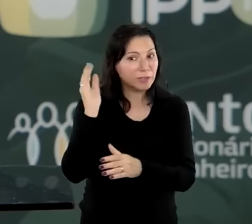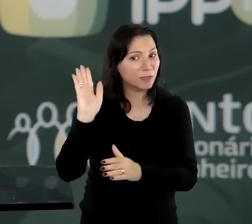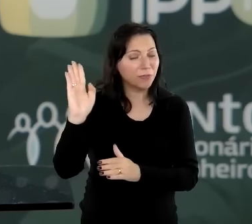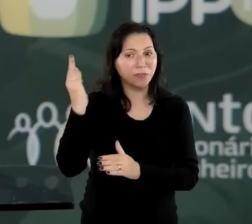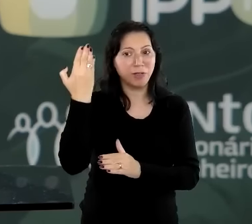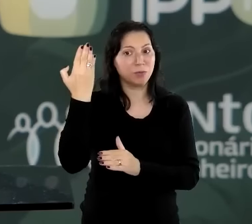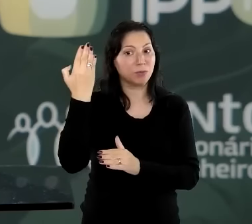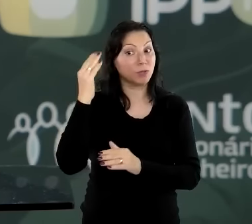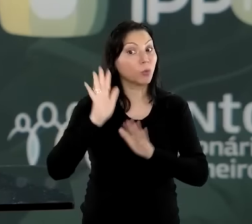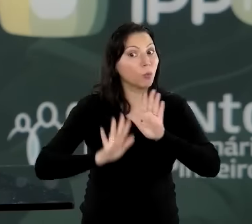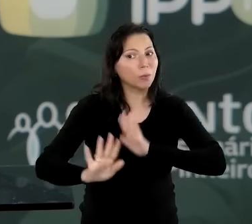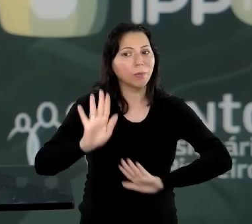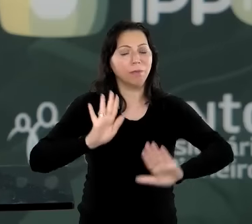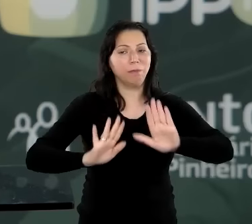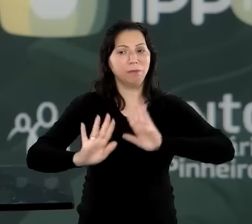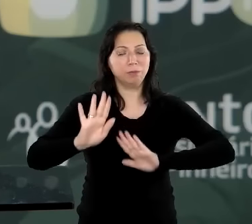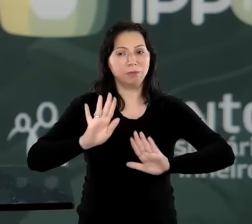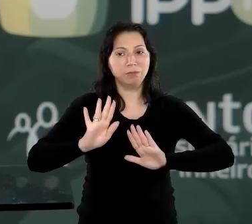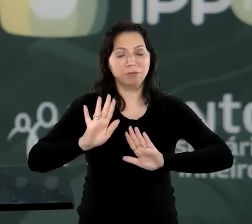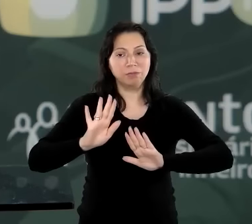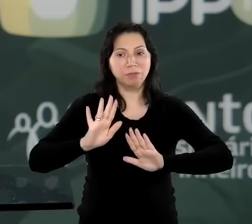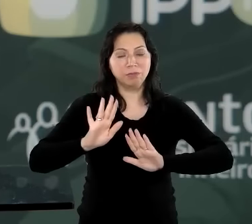estranhas às Escrituras.